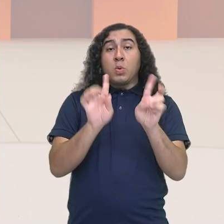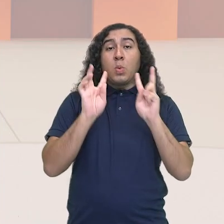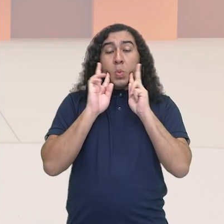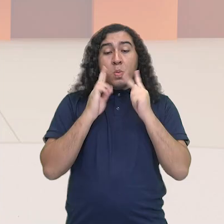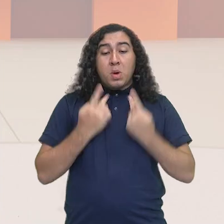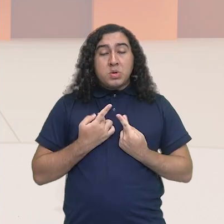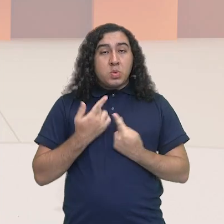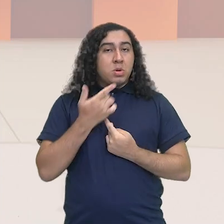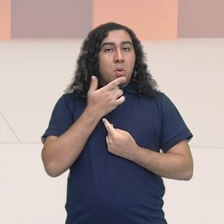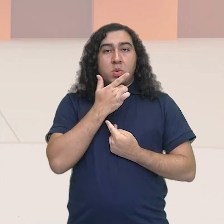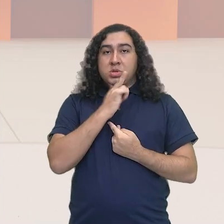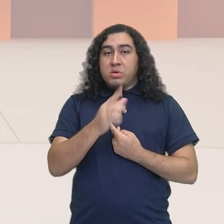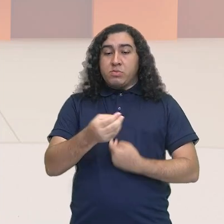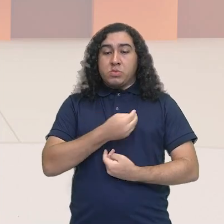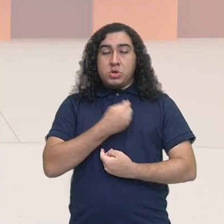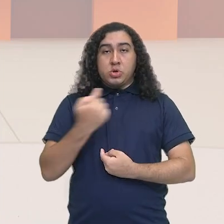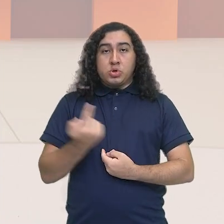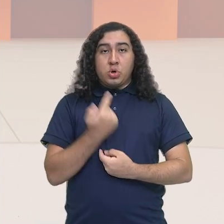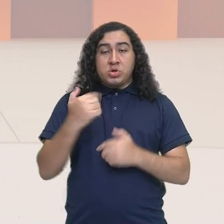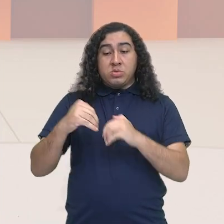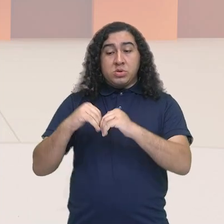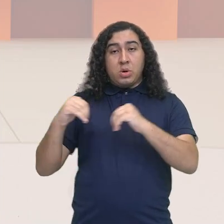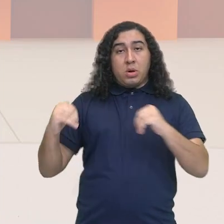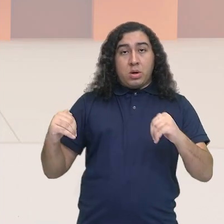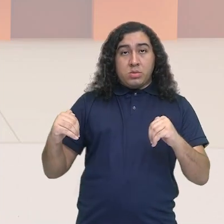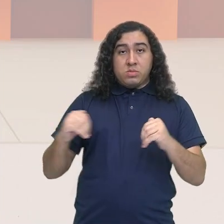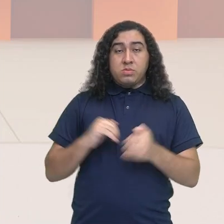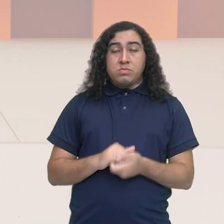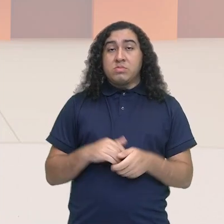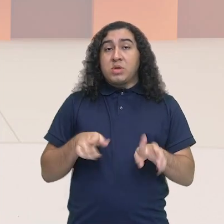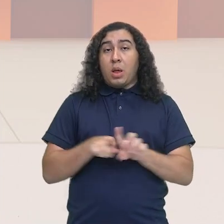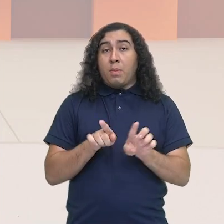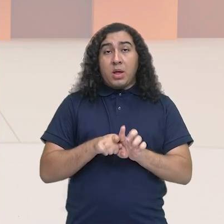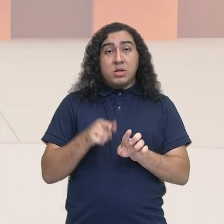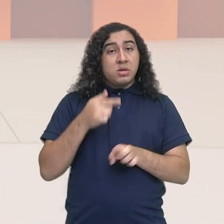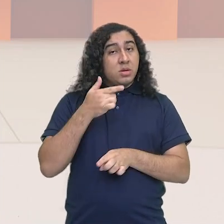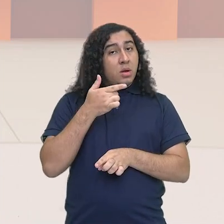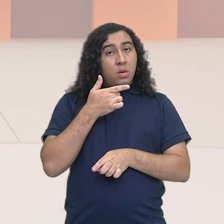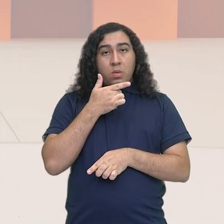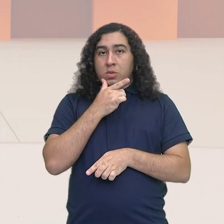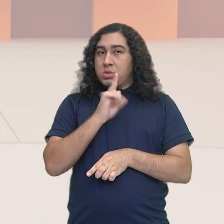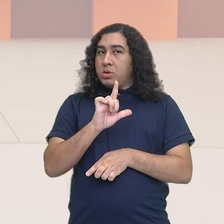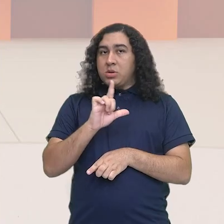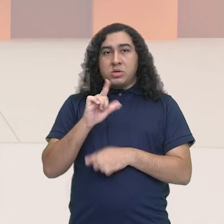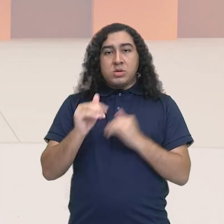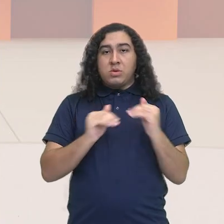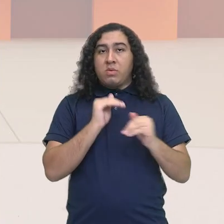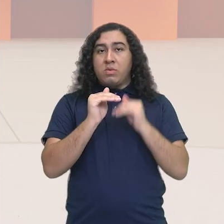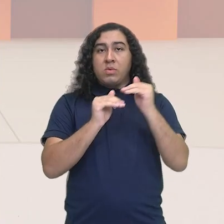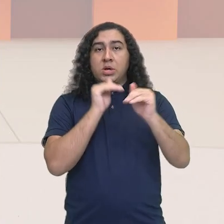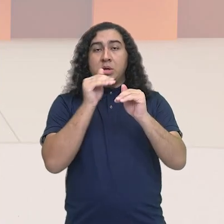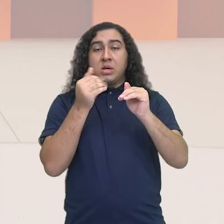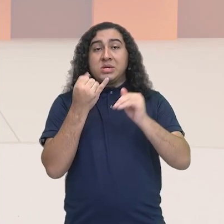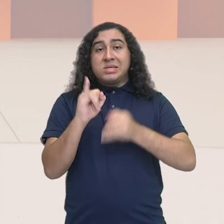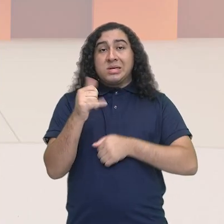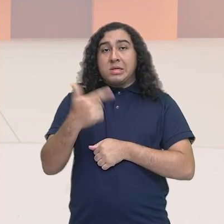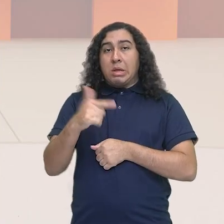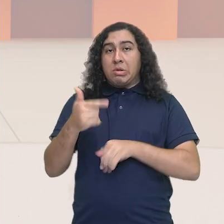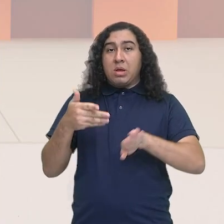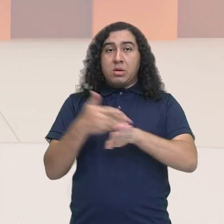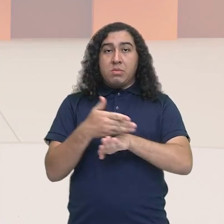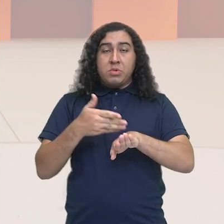sobreviver isoladamente, assim como não consegue se desenvolver sem a interferência de um grupo